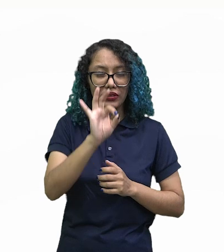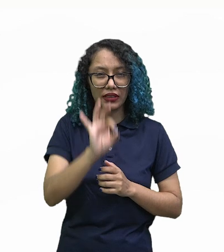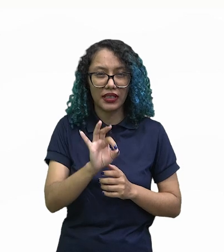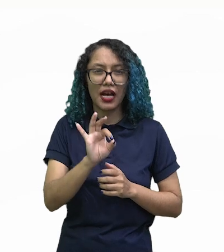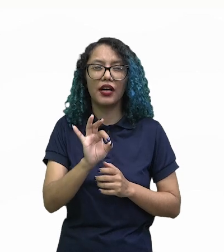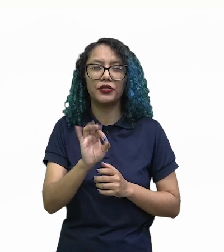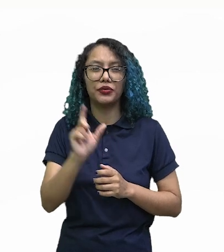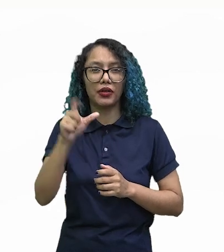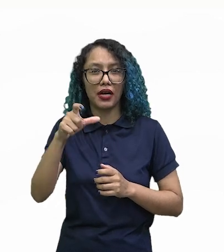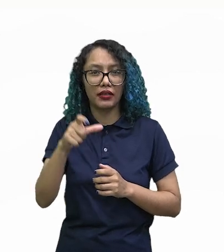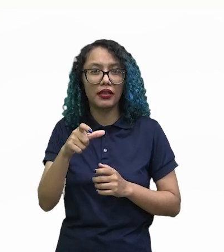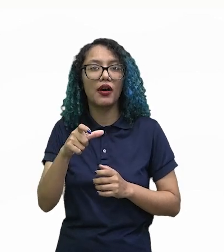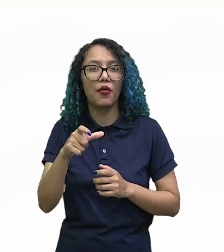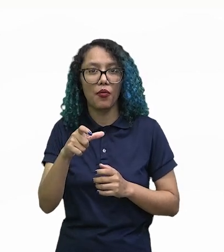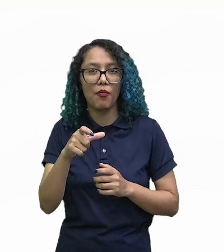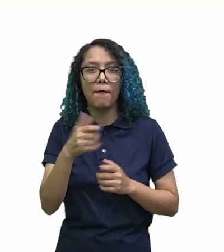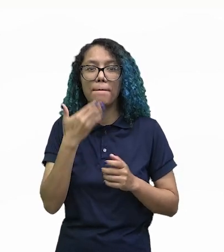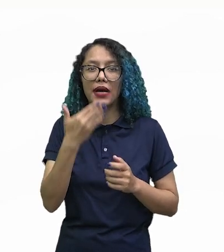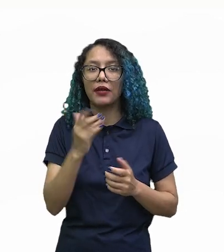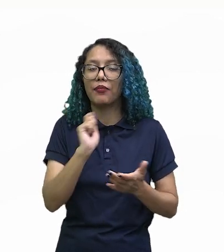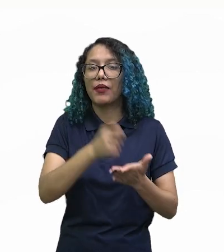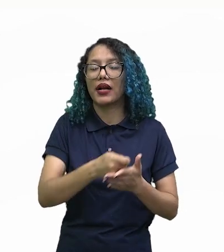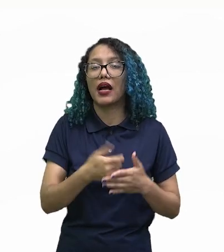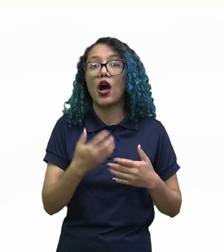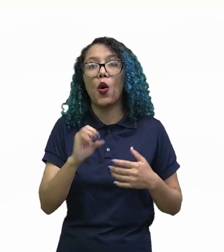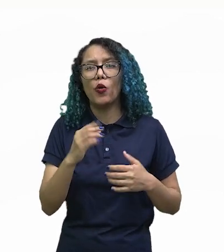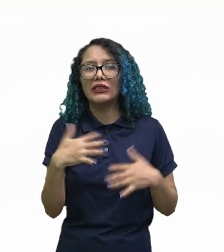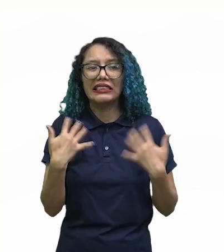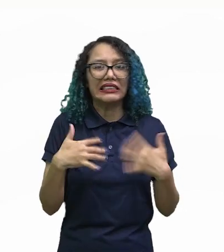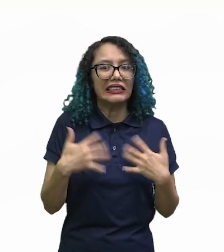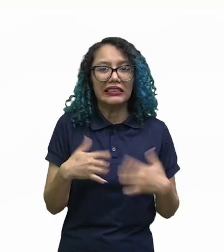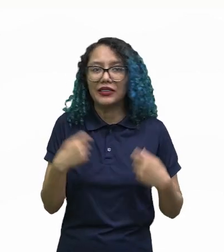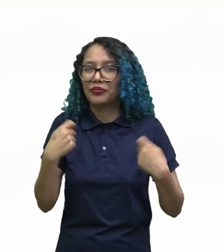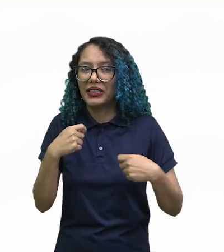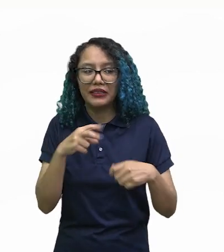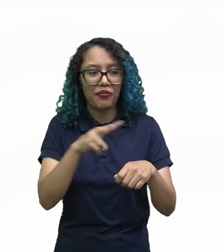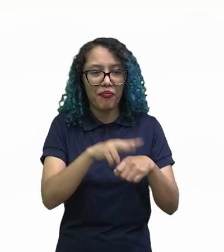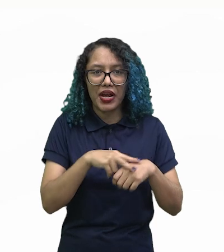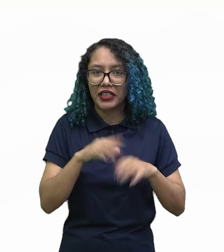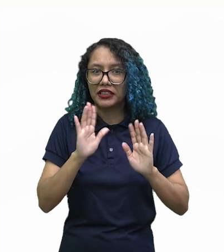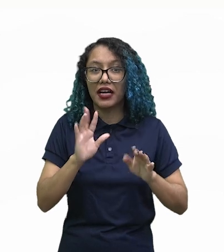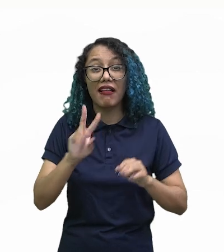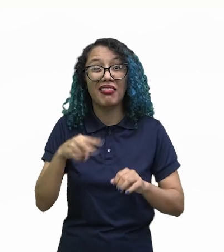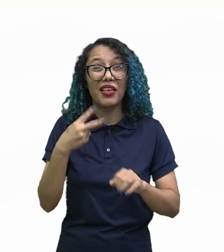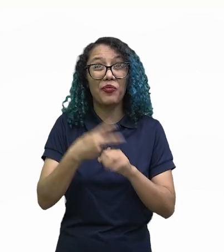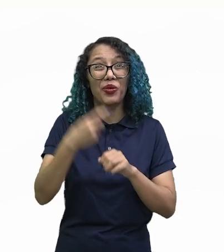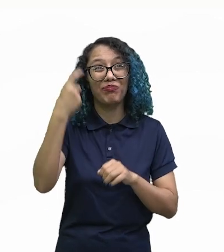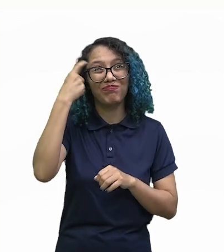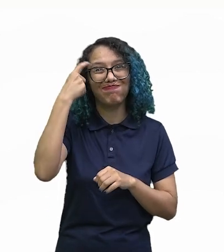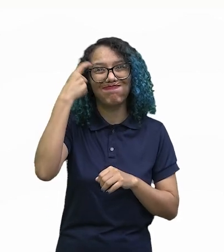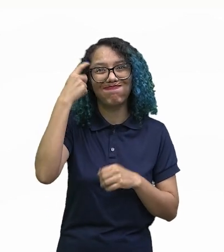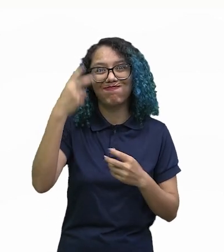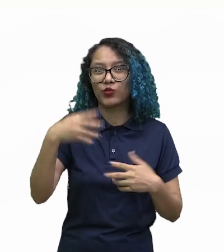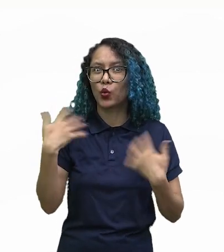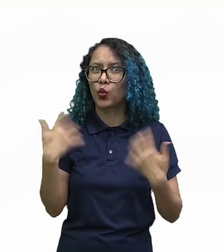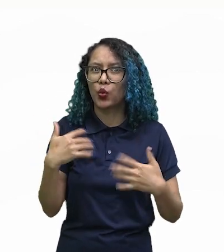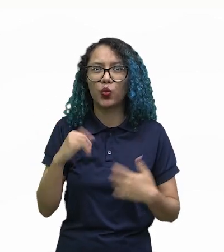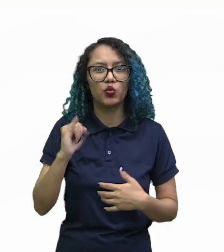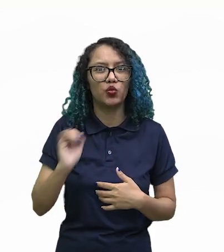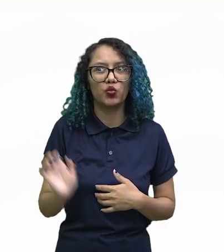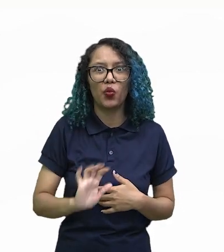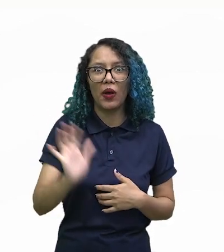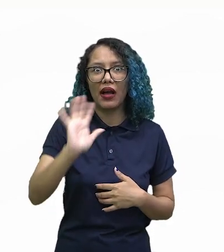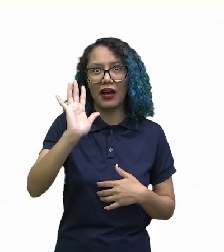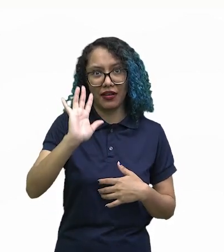para emprestar dinheiro? Ou simplesmente ele vai na agonia, precisa do dinheiro, faz o empréstimo e só depois vai perceber o valor altíssimo que vai